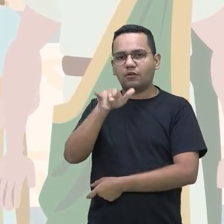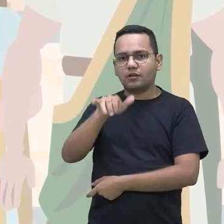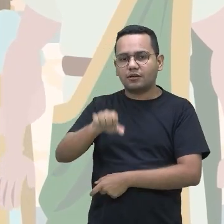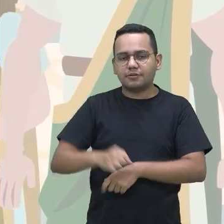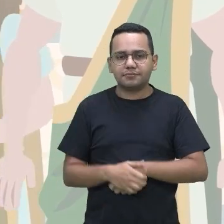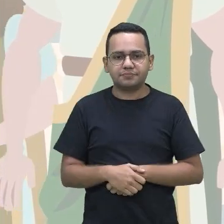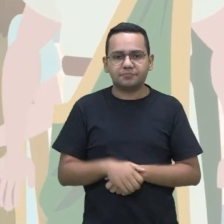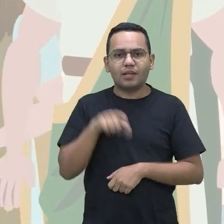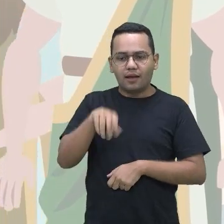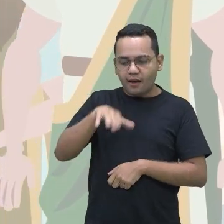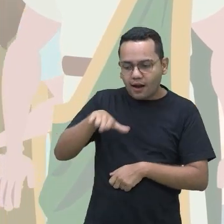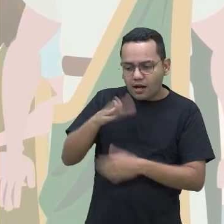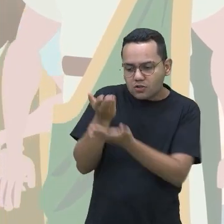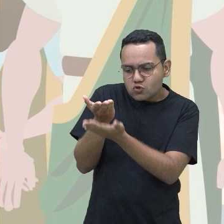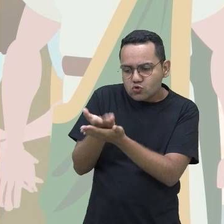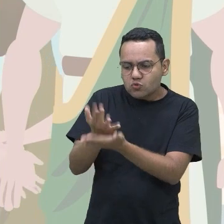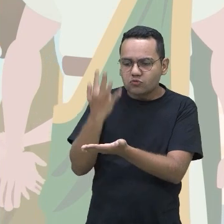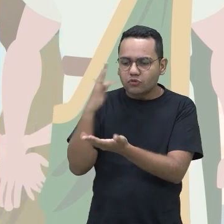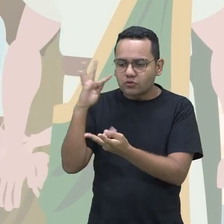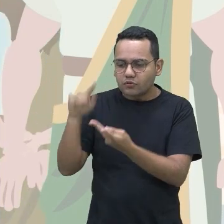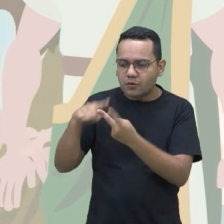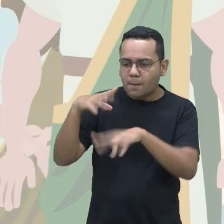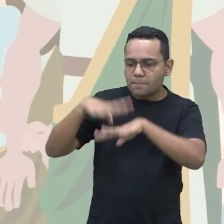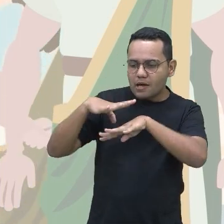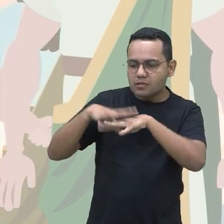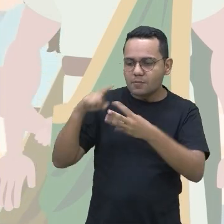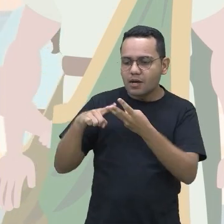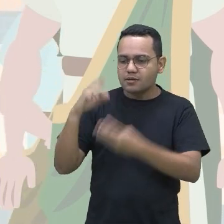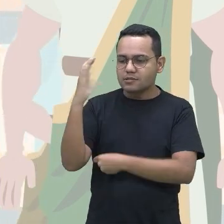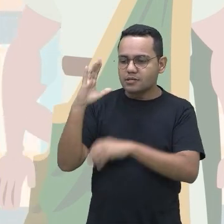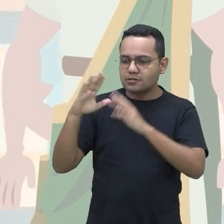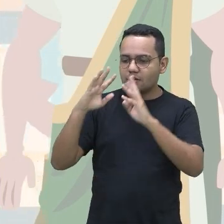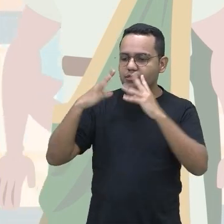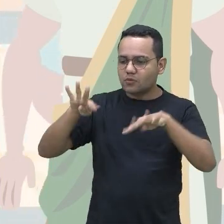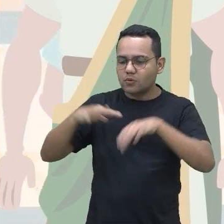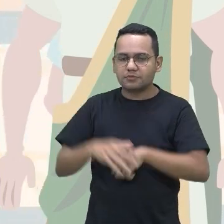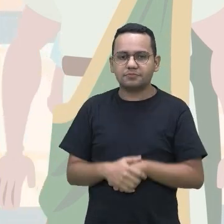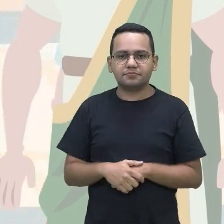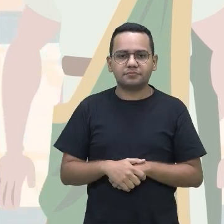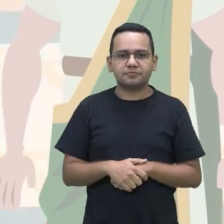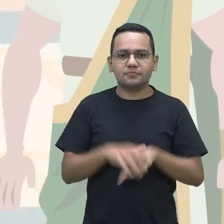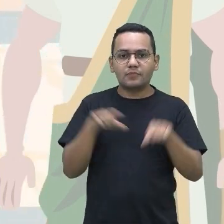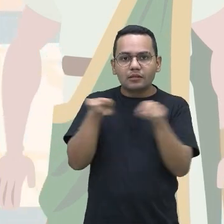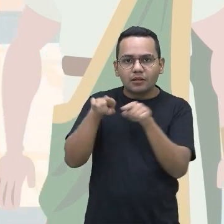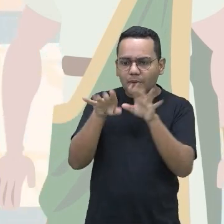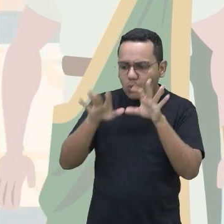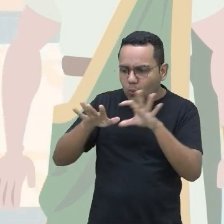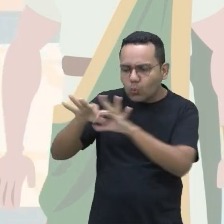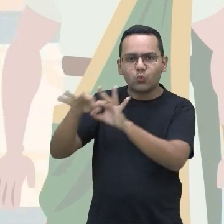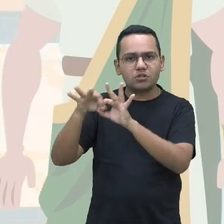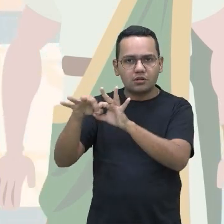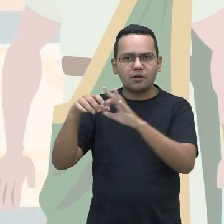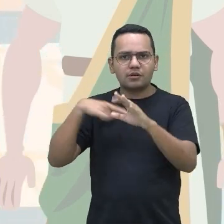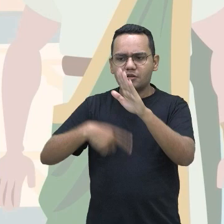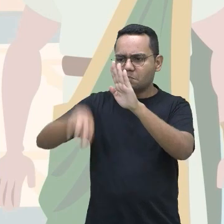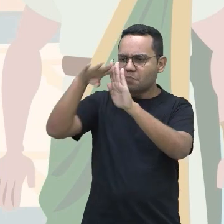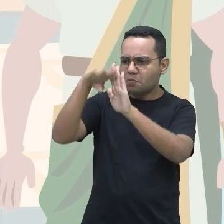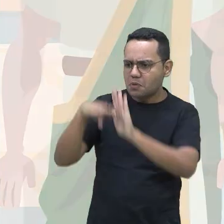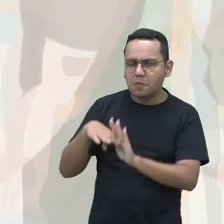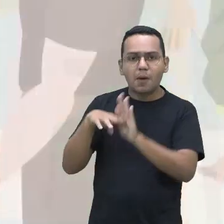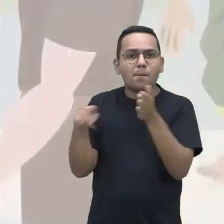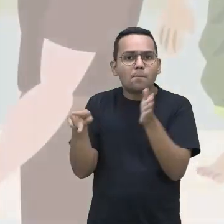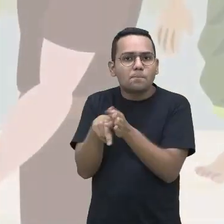centro de estudo de filosofia, matemática e ciências naturais, era uma irmandade unida por ritos e cerimônias